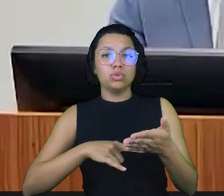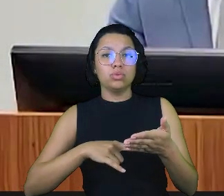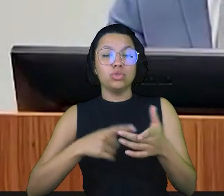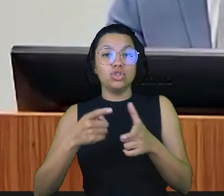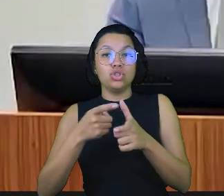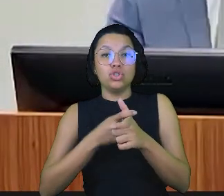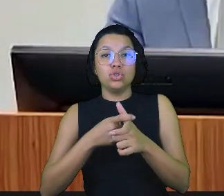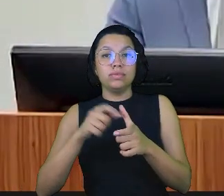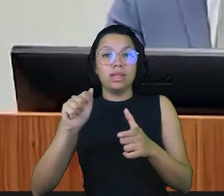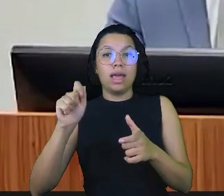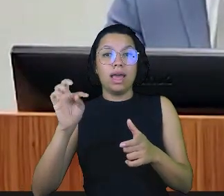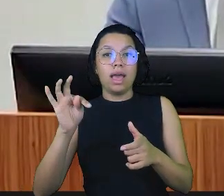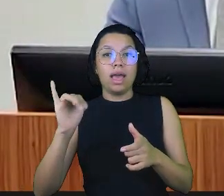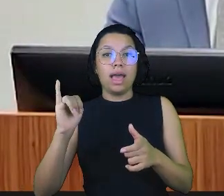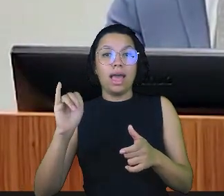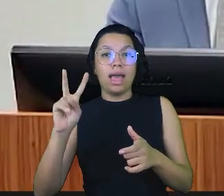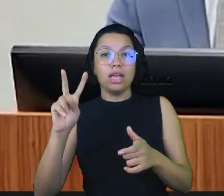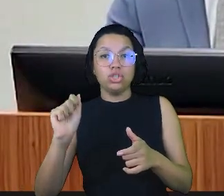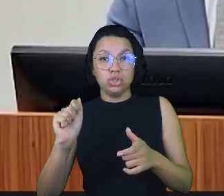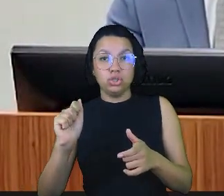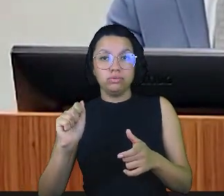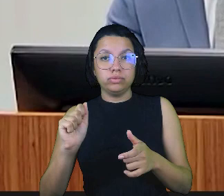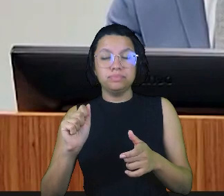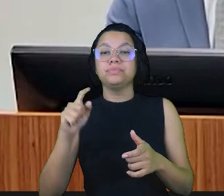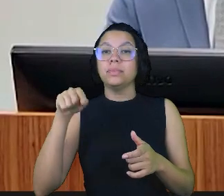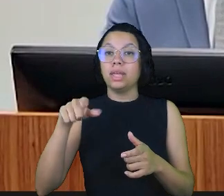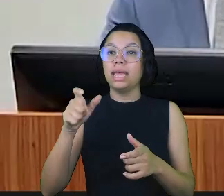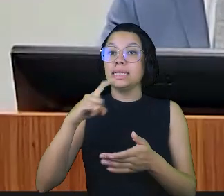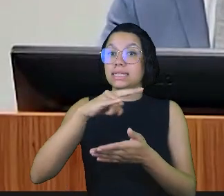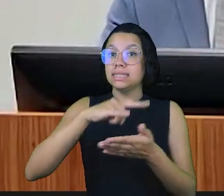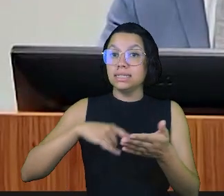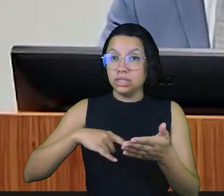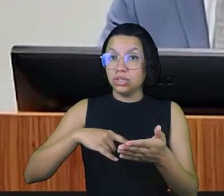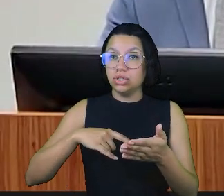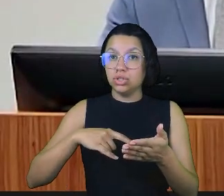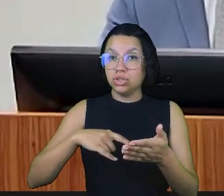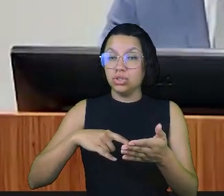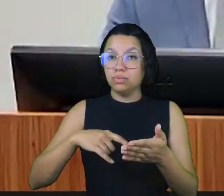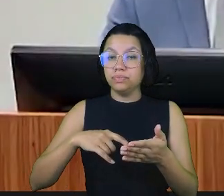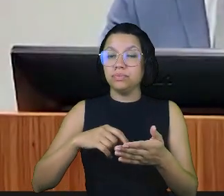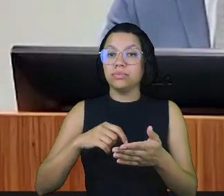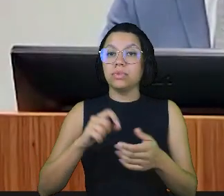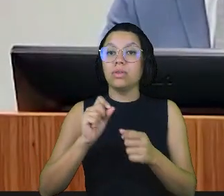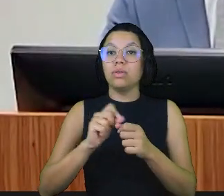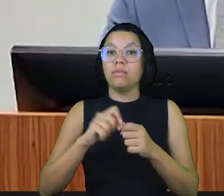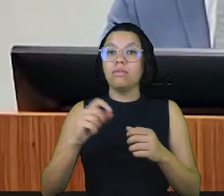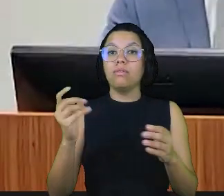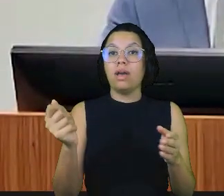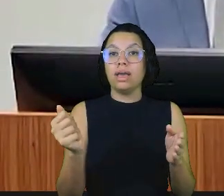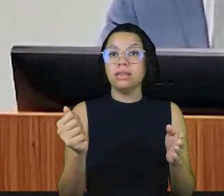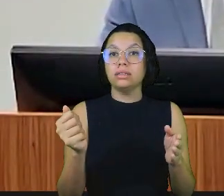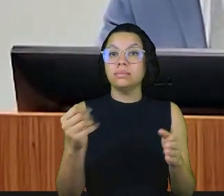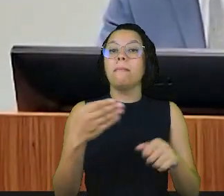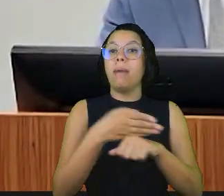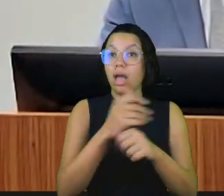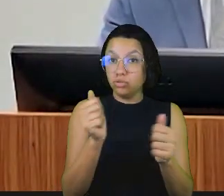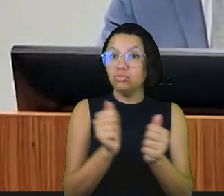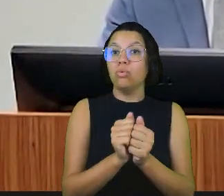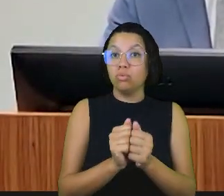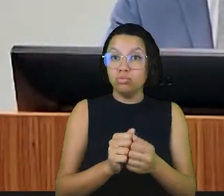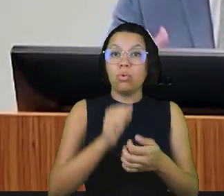ativa. Não é por outra razão que ela, a certidão de dívida ativa, faz parte integrante da petição inicial, porque